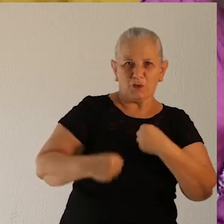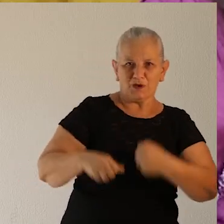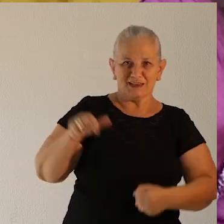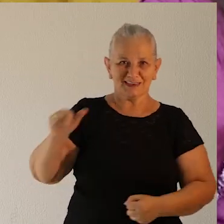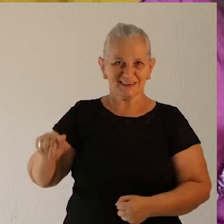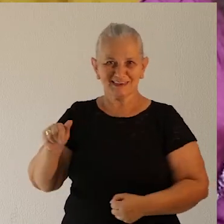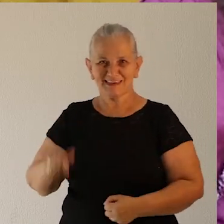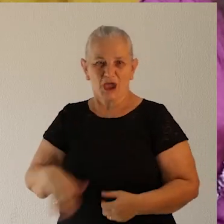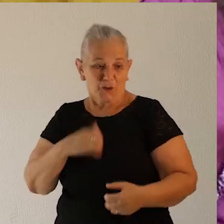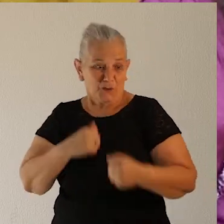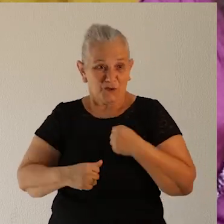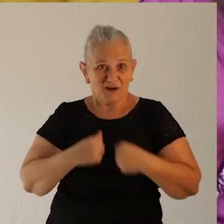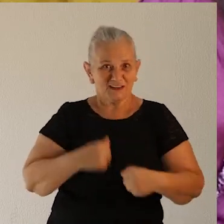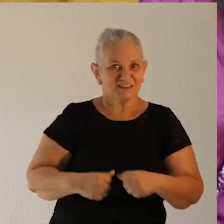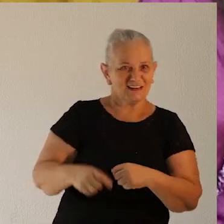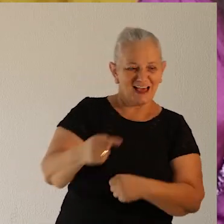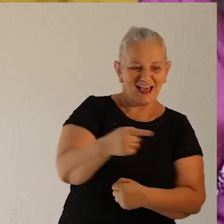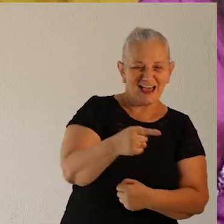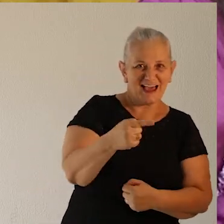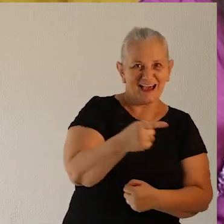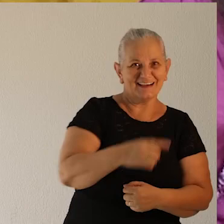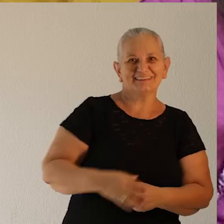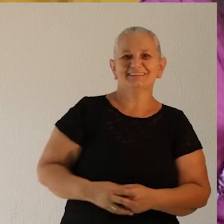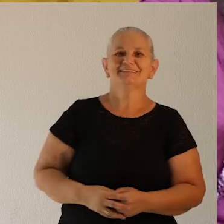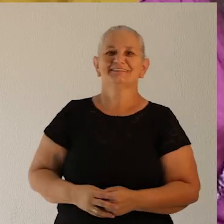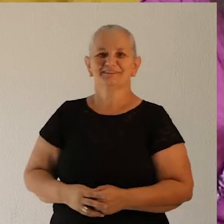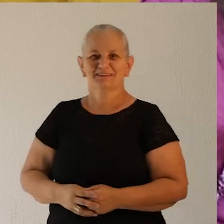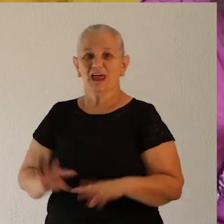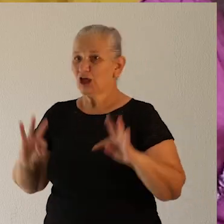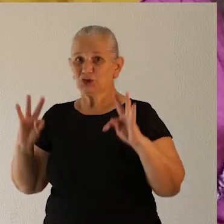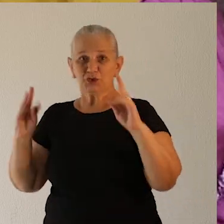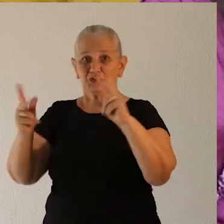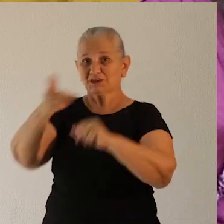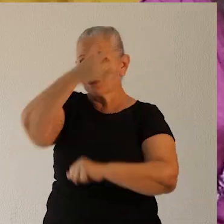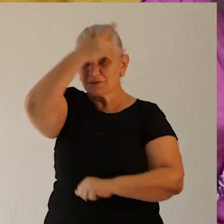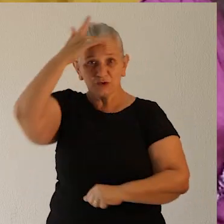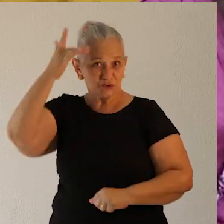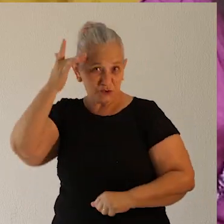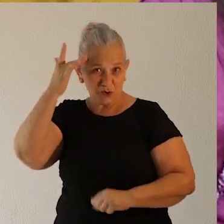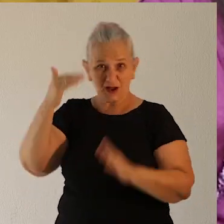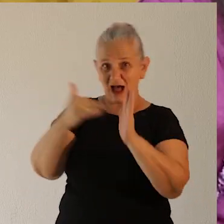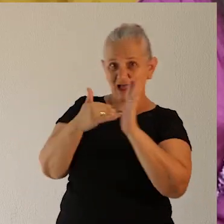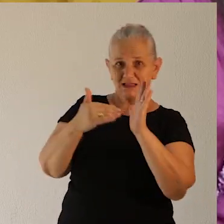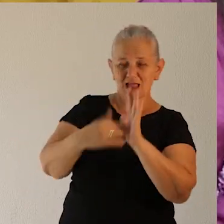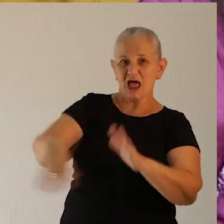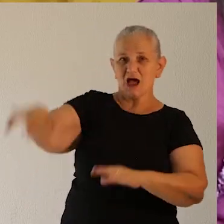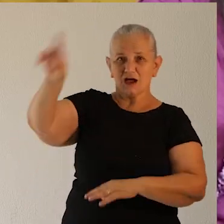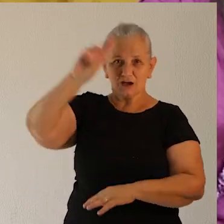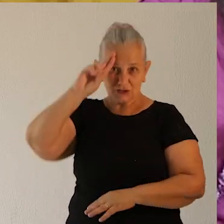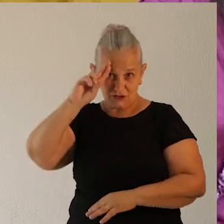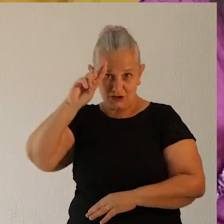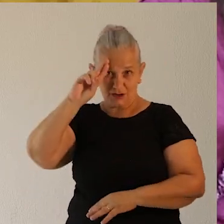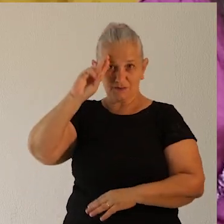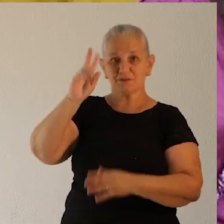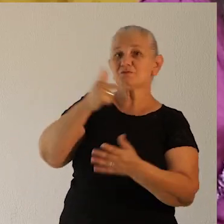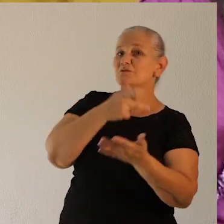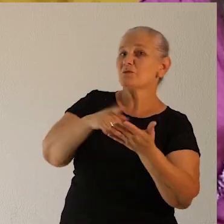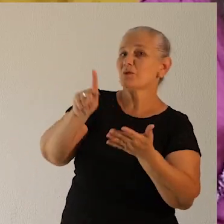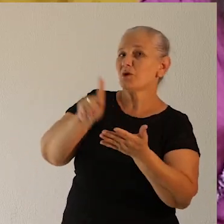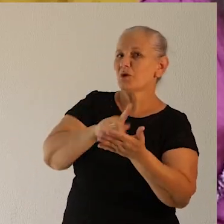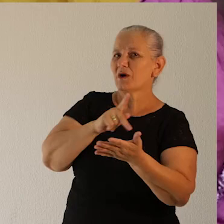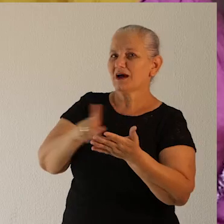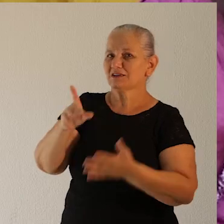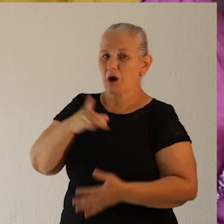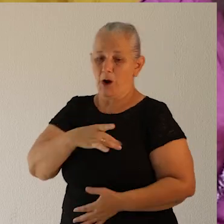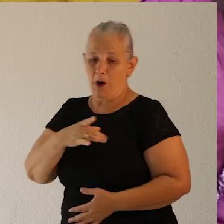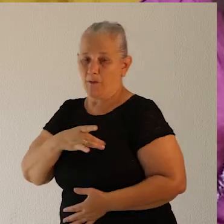iê, iê. Era um corre de lá, iê. Até o mestre da arte rupestre tinha medo